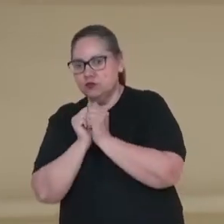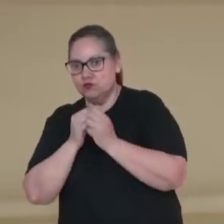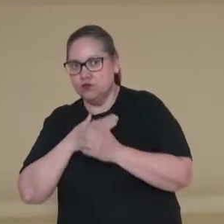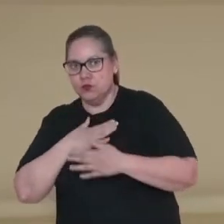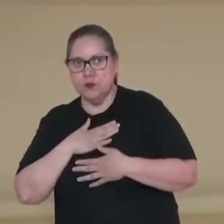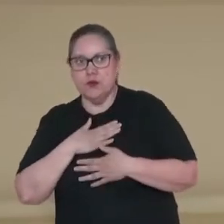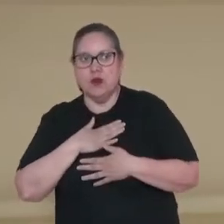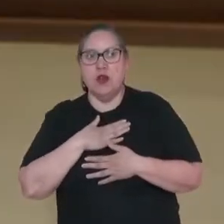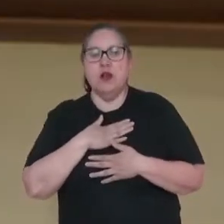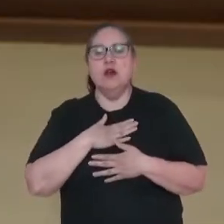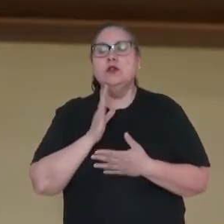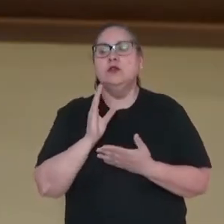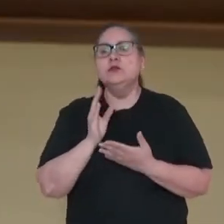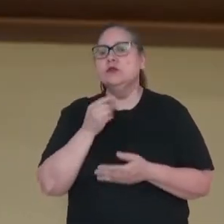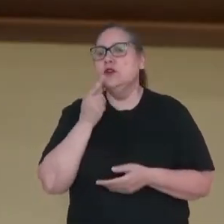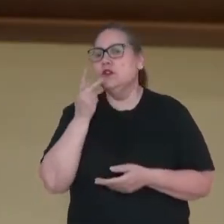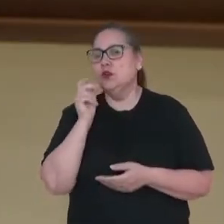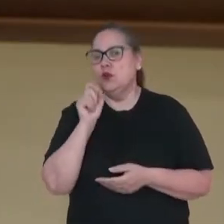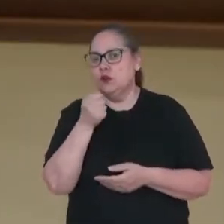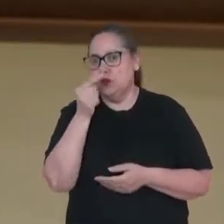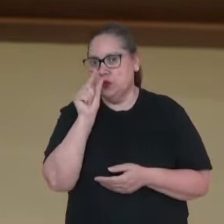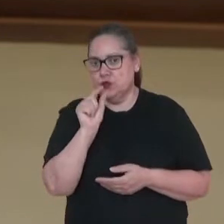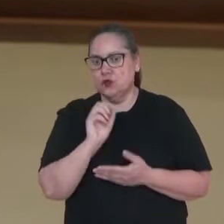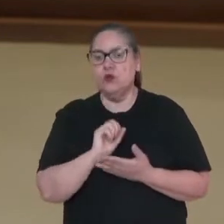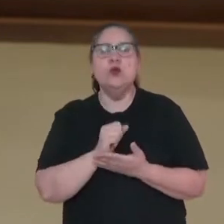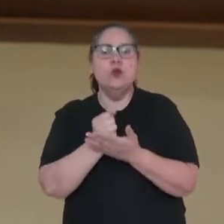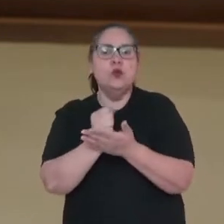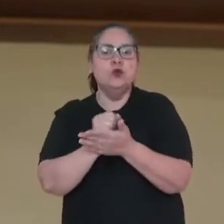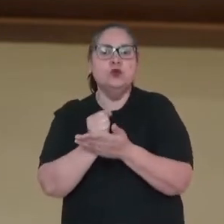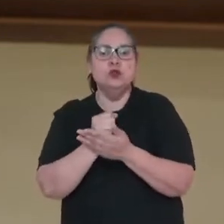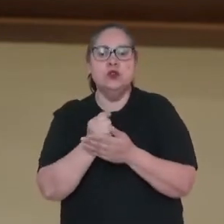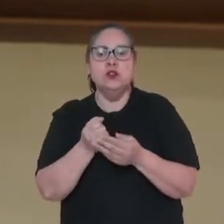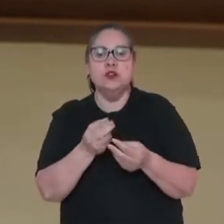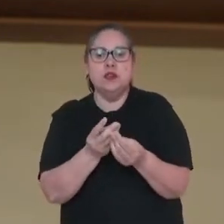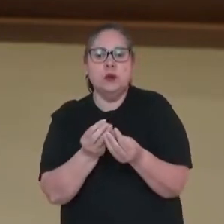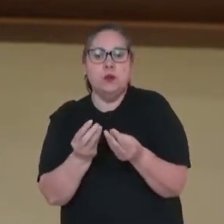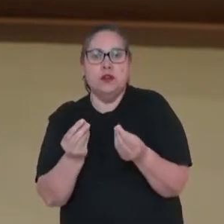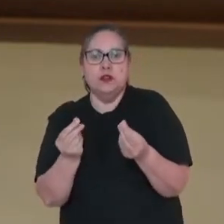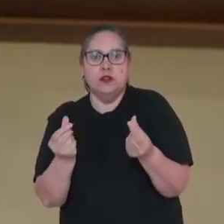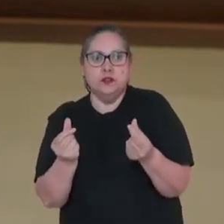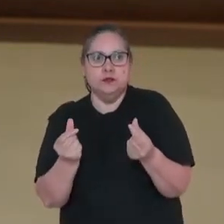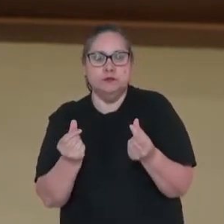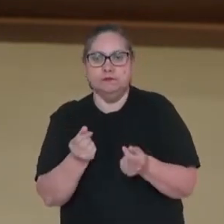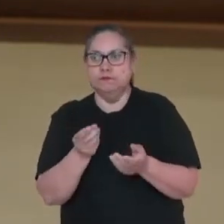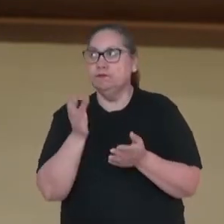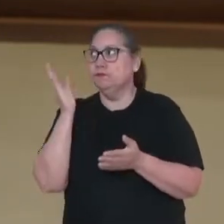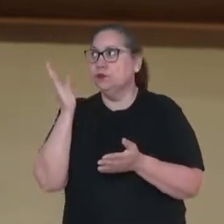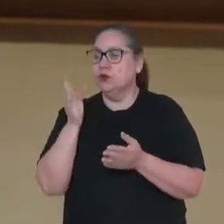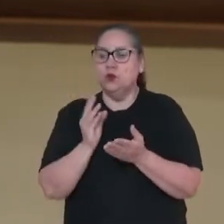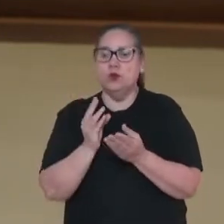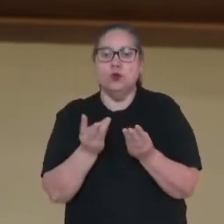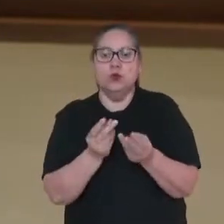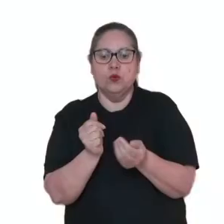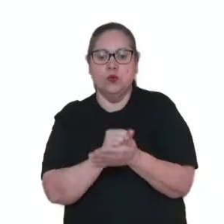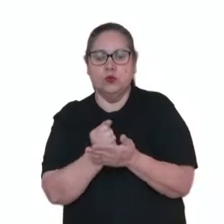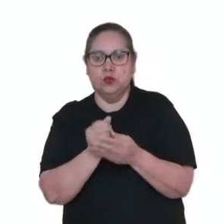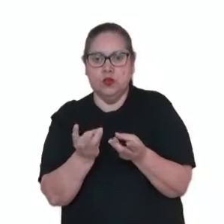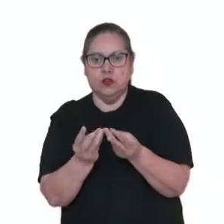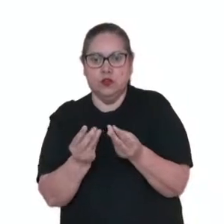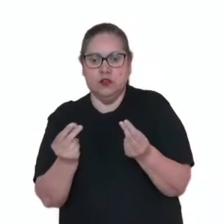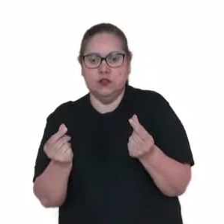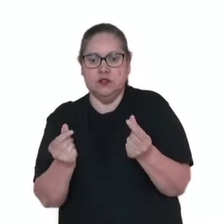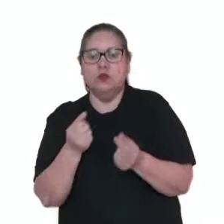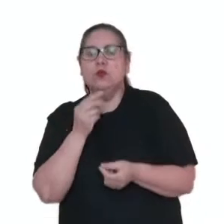comigo. Vamos falar um pouquinho, pessoal, sobre controle de qualidade. Então aqui, o controle de qualidade